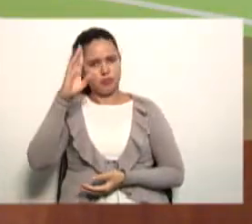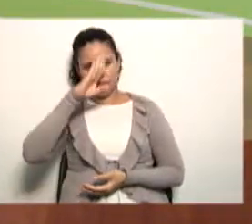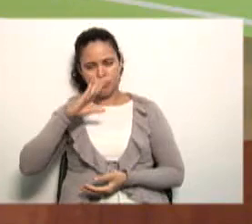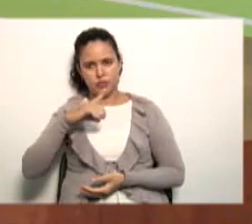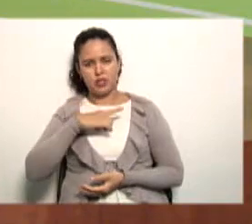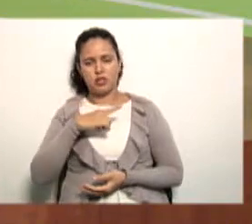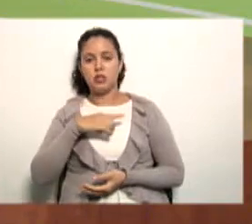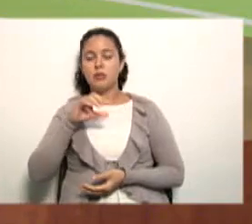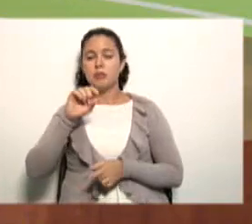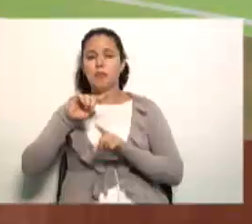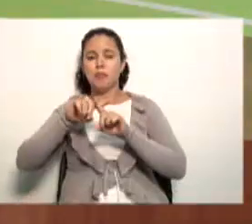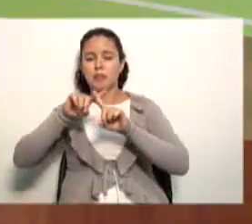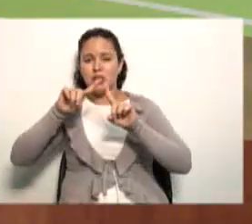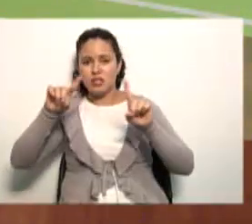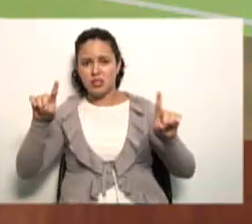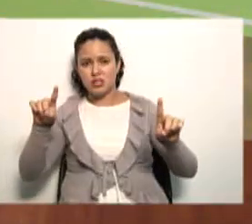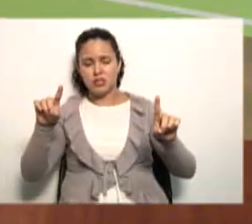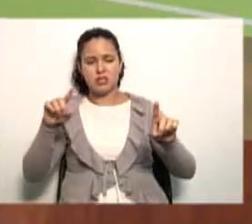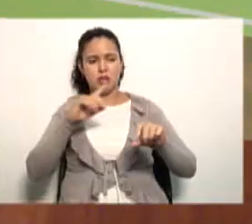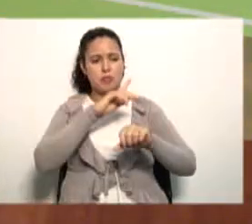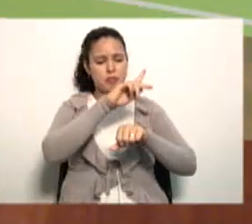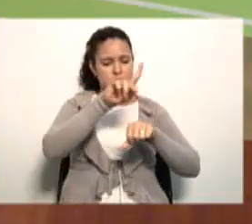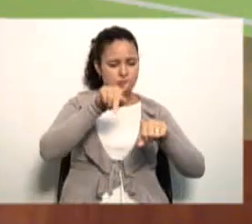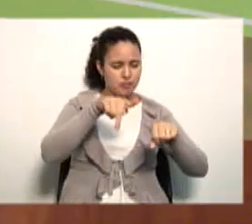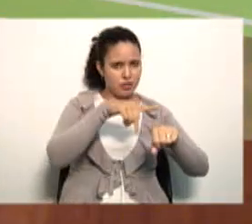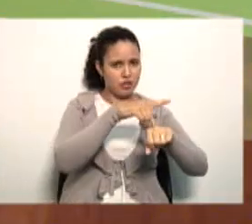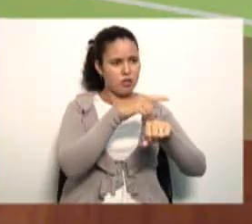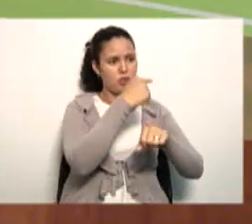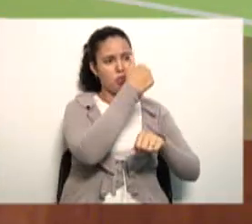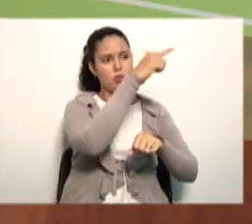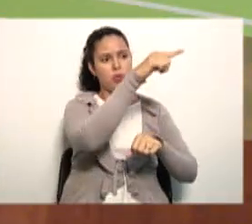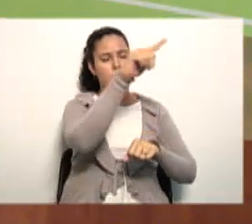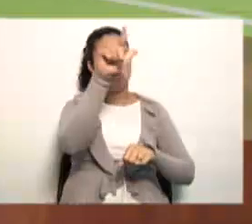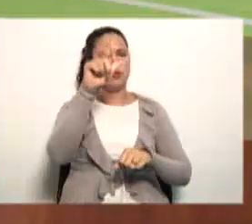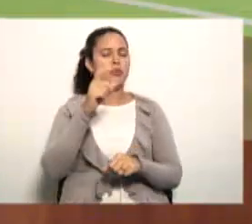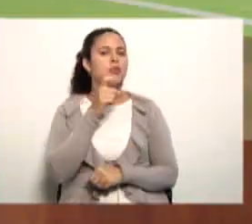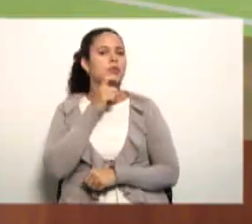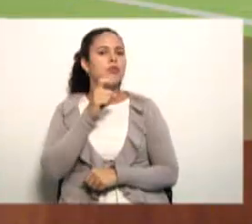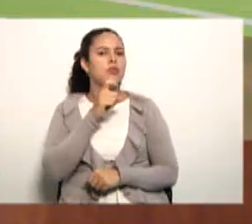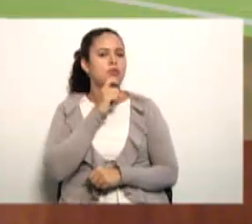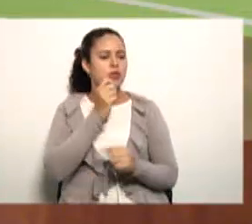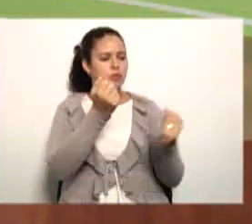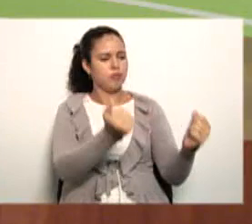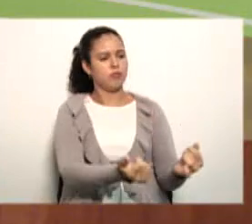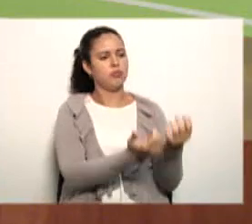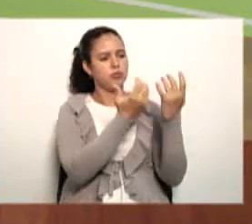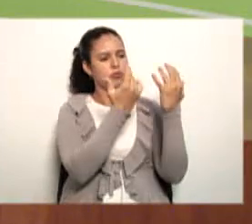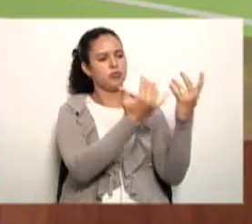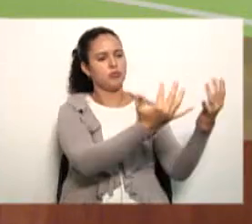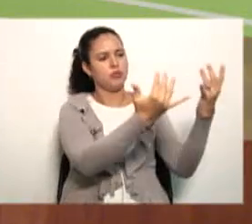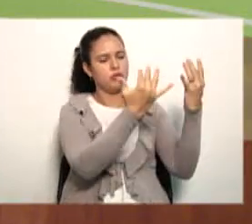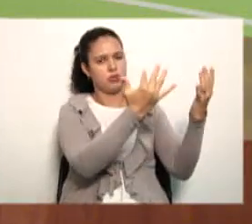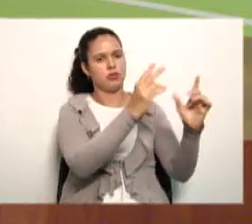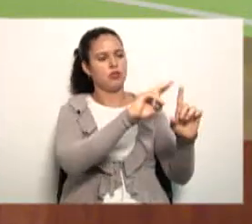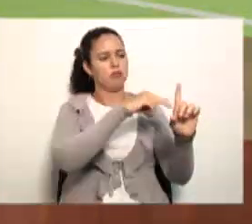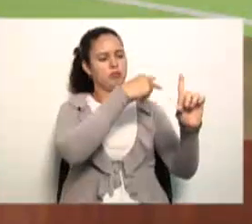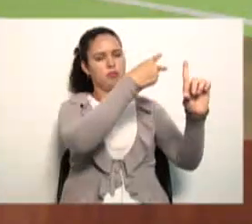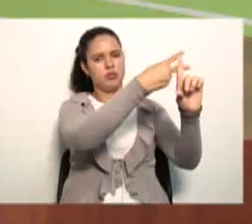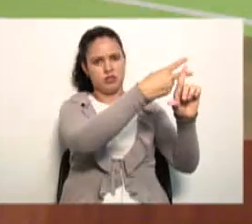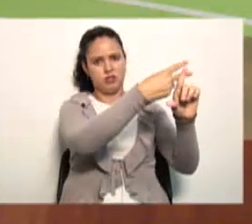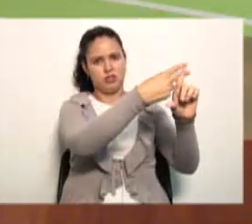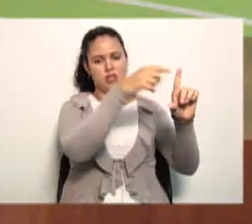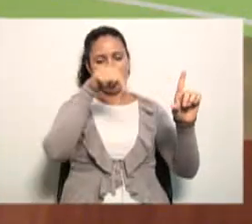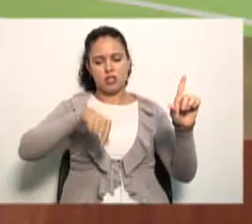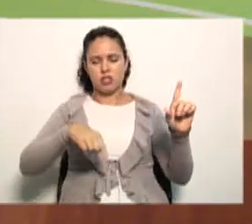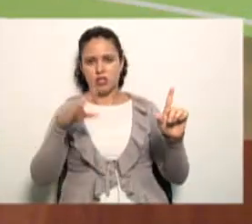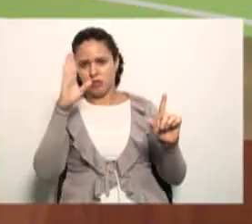o trigo é uma cultura que gosta de clima frio. E como todos sabem, nós somos um país tropical na sua maior parte,